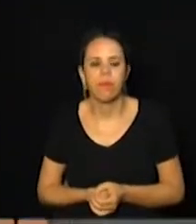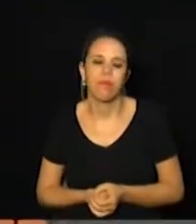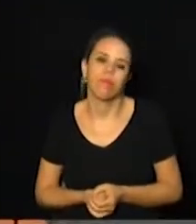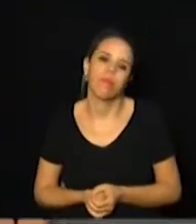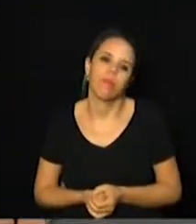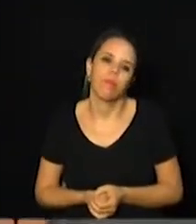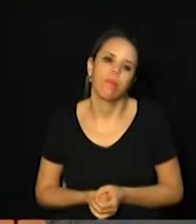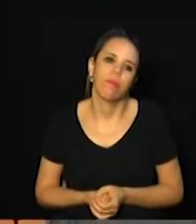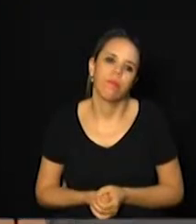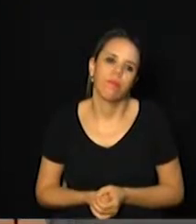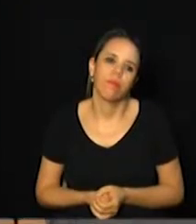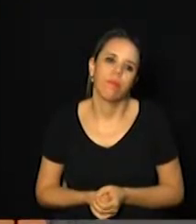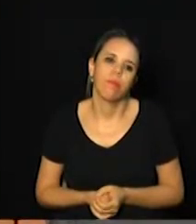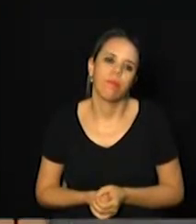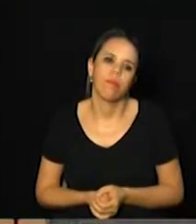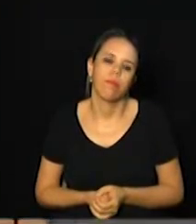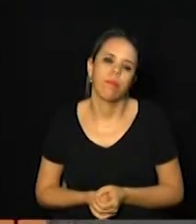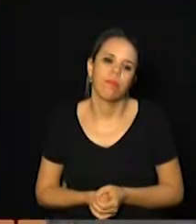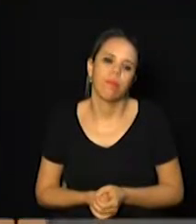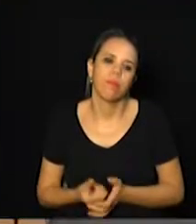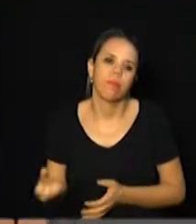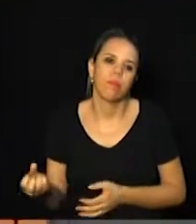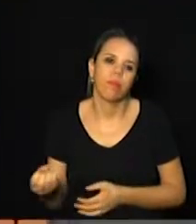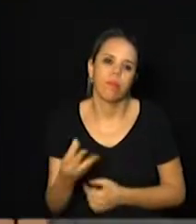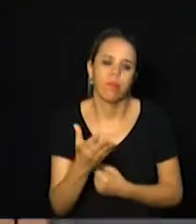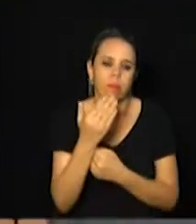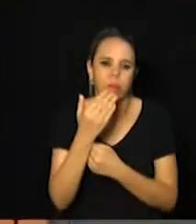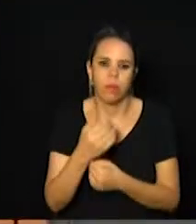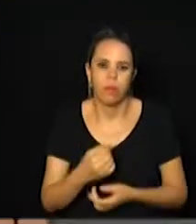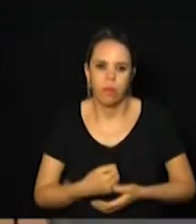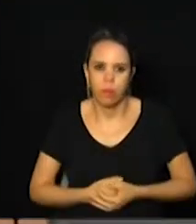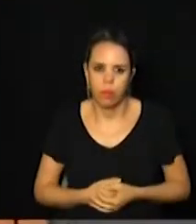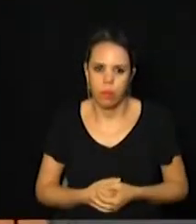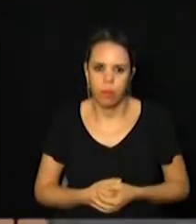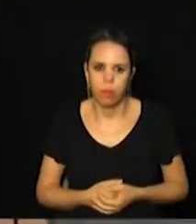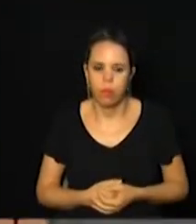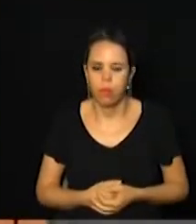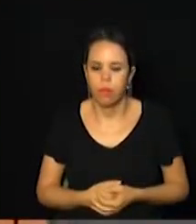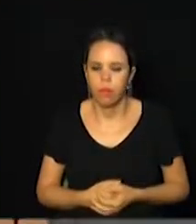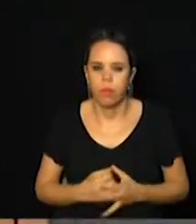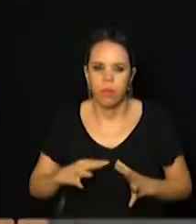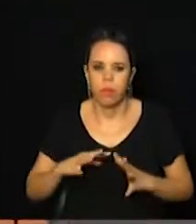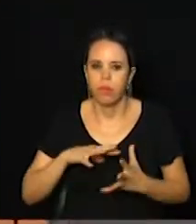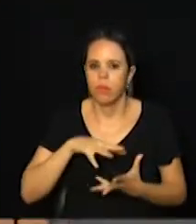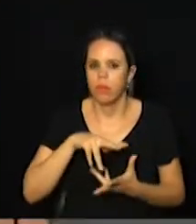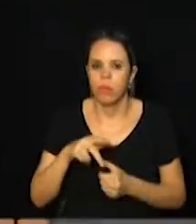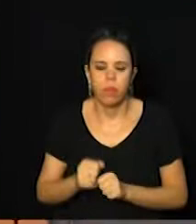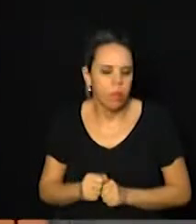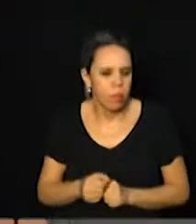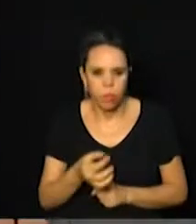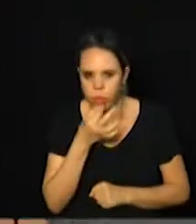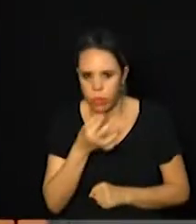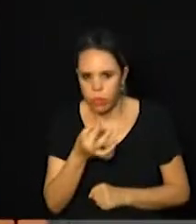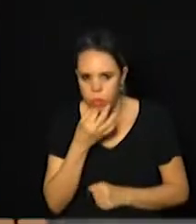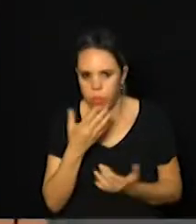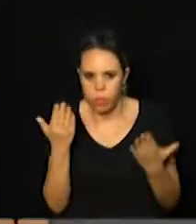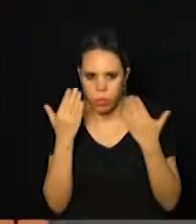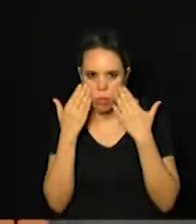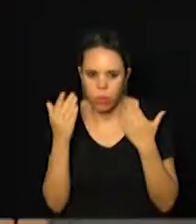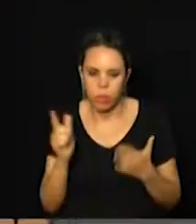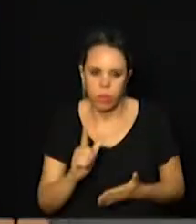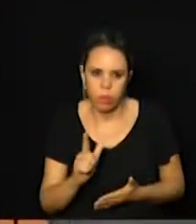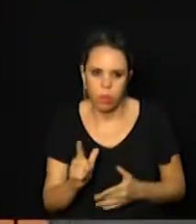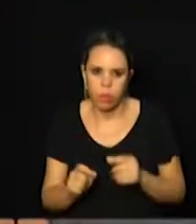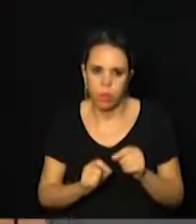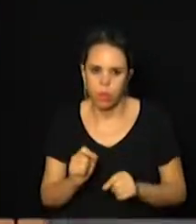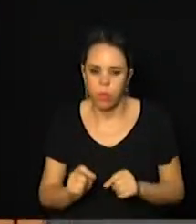é das novas tecnologias né e todo mundo se manifestou aqui é evidente